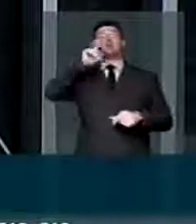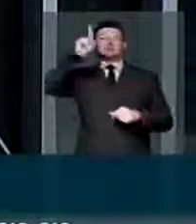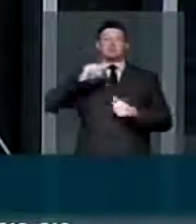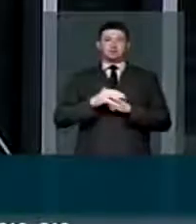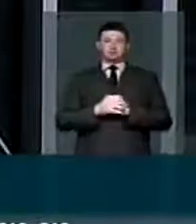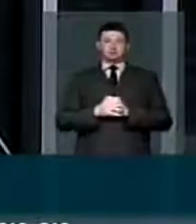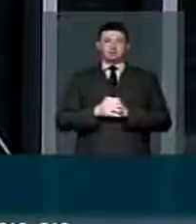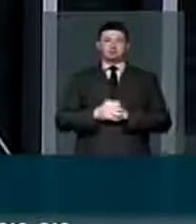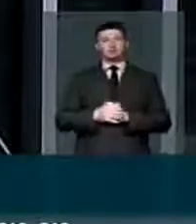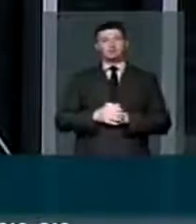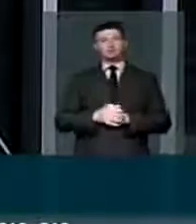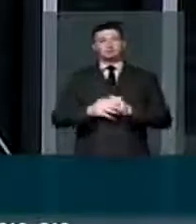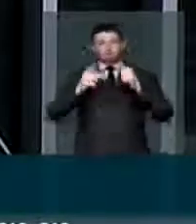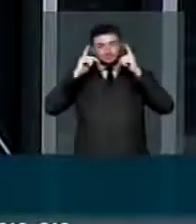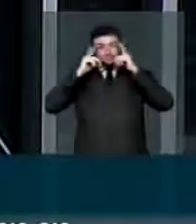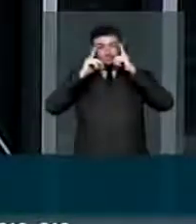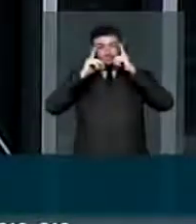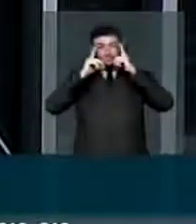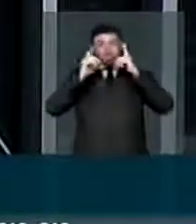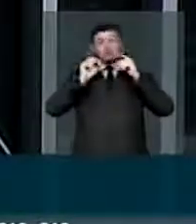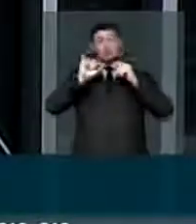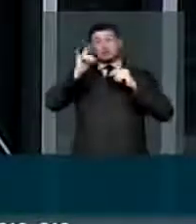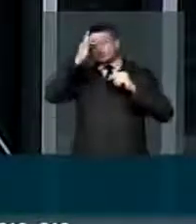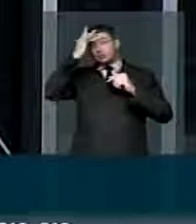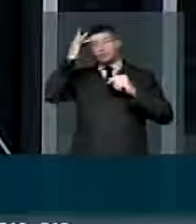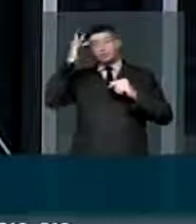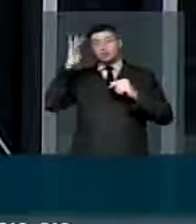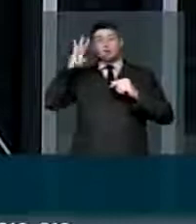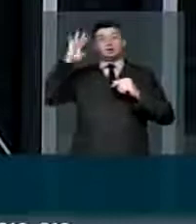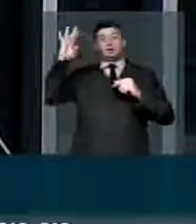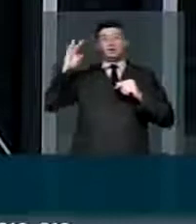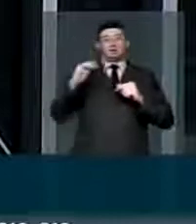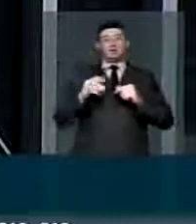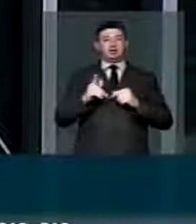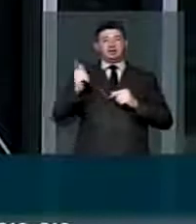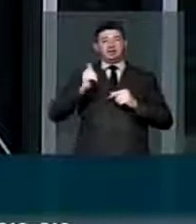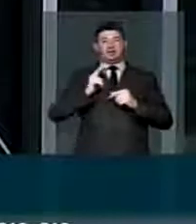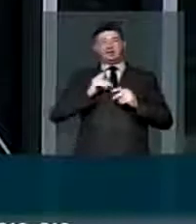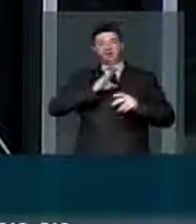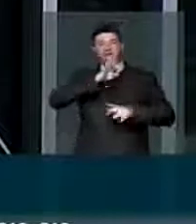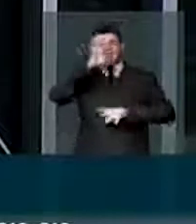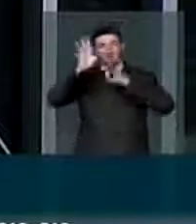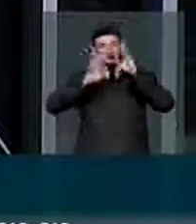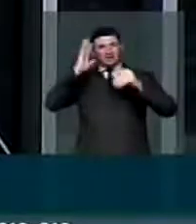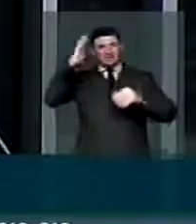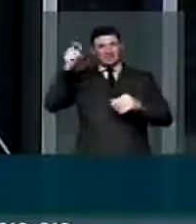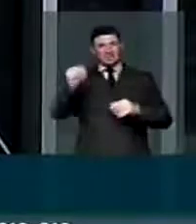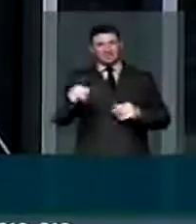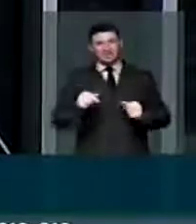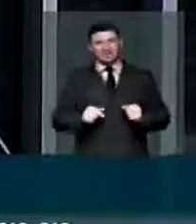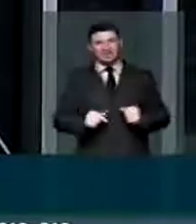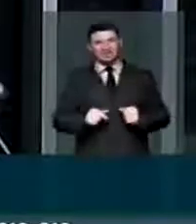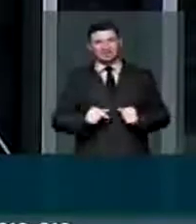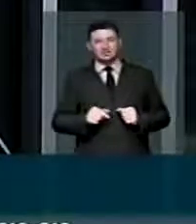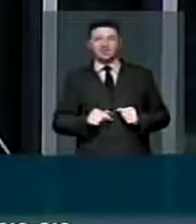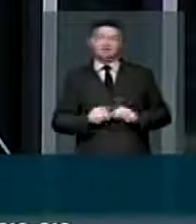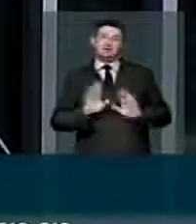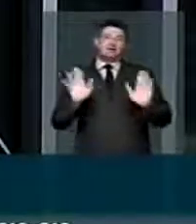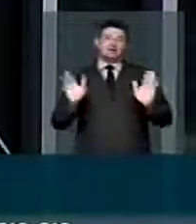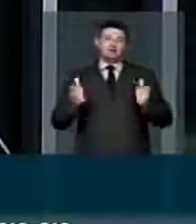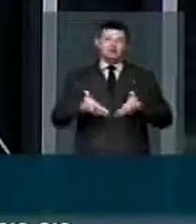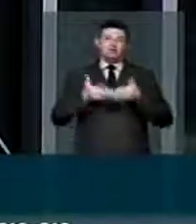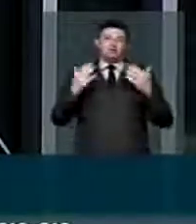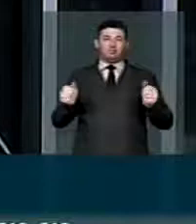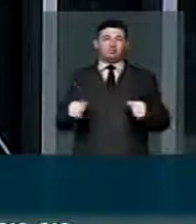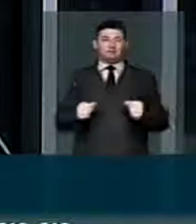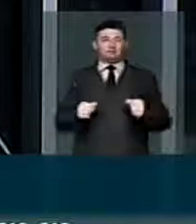norte-americano. Se alguém imagina que há amadorismo numa decisão desta, só pode